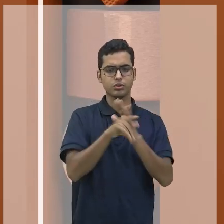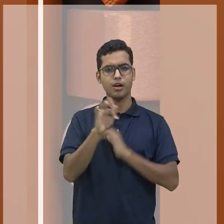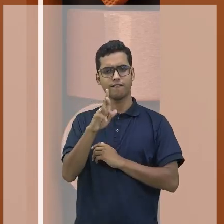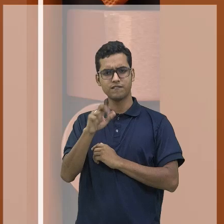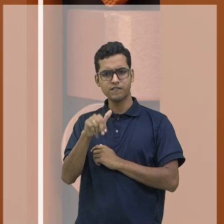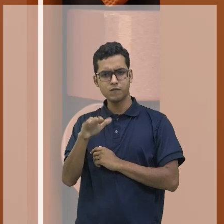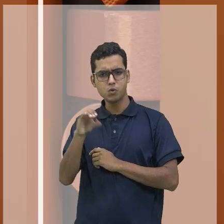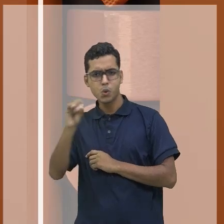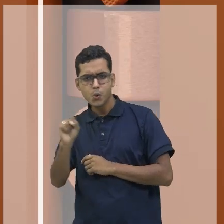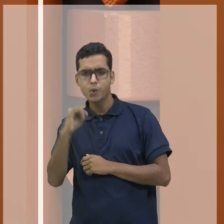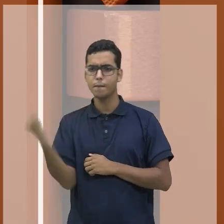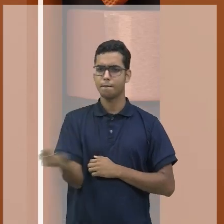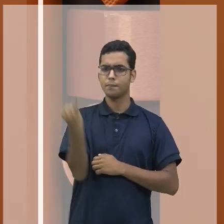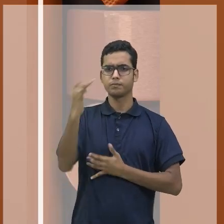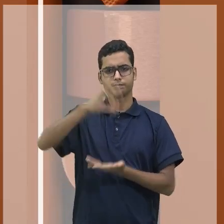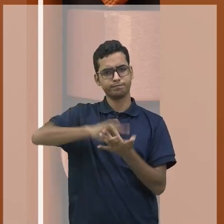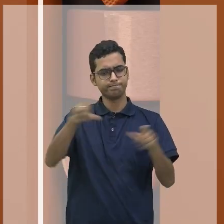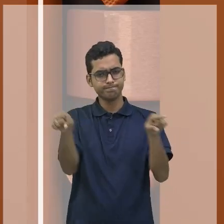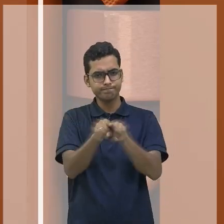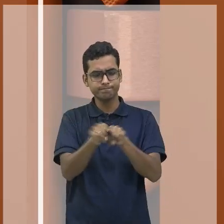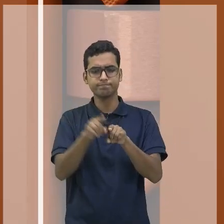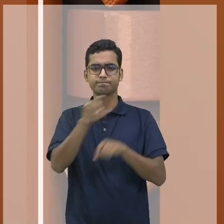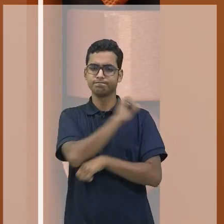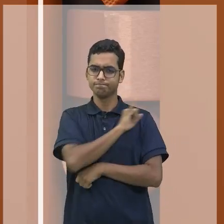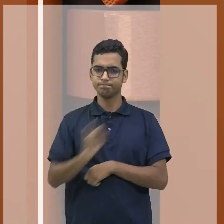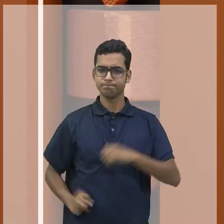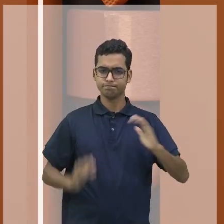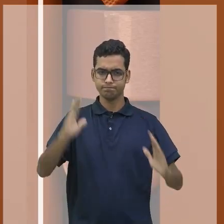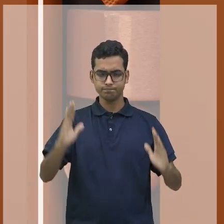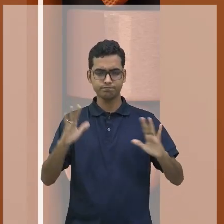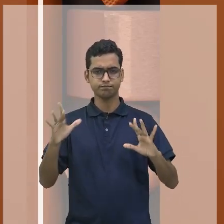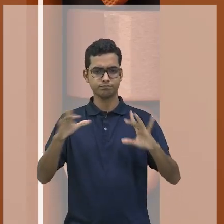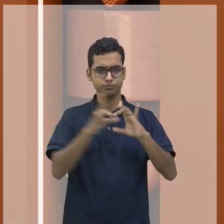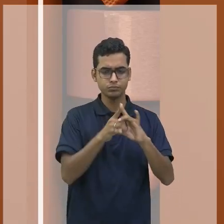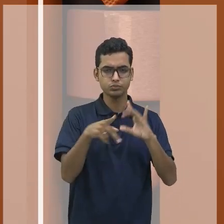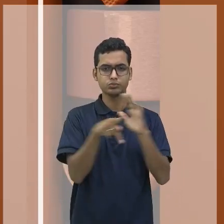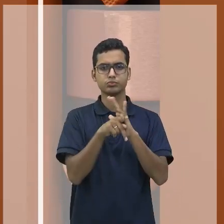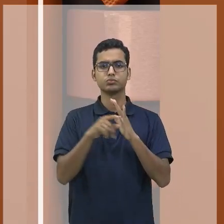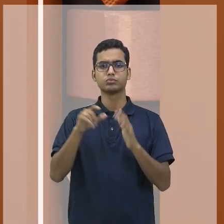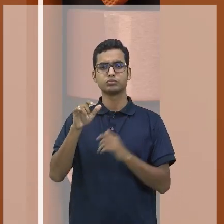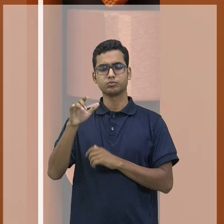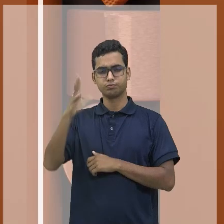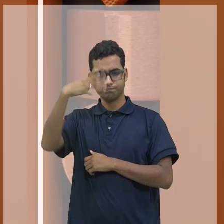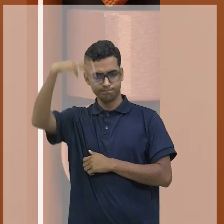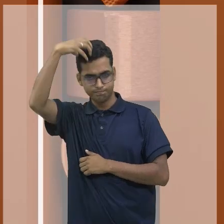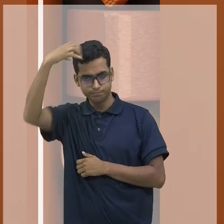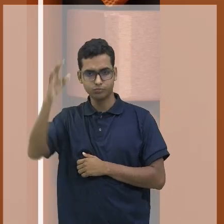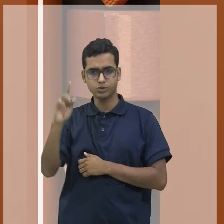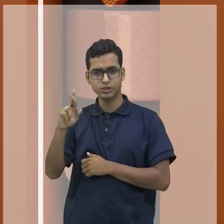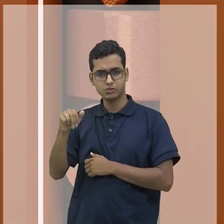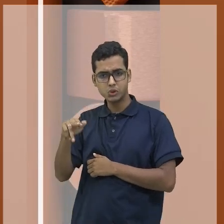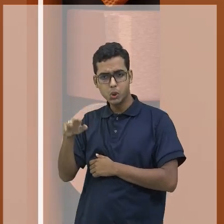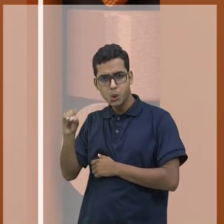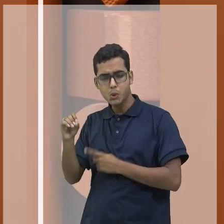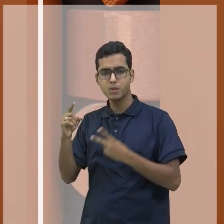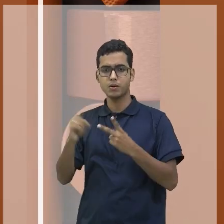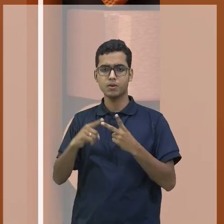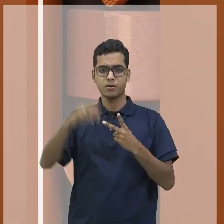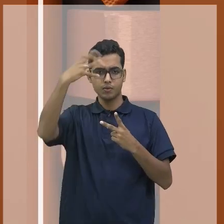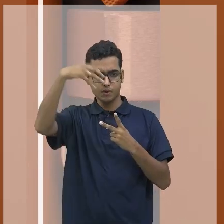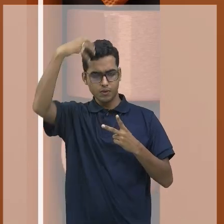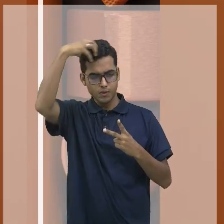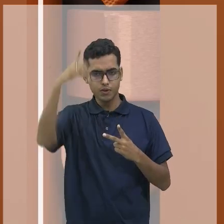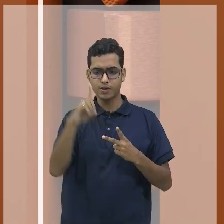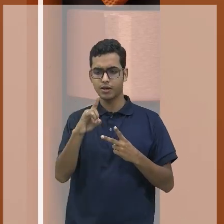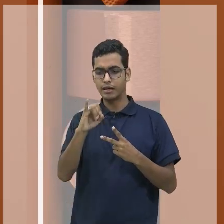essa importância aí, né, dessa parte então ligada aos reinos francos, a essa parte então, né, dos reis indolentes